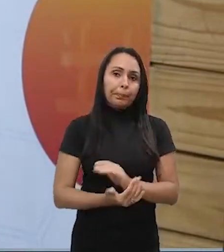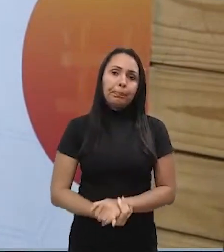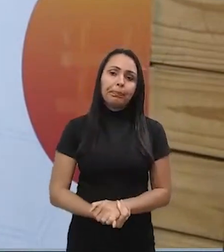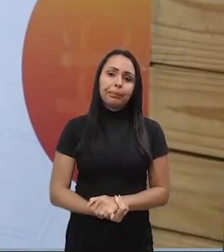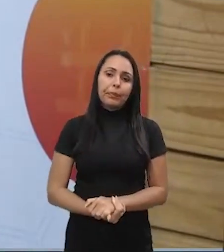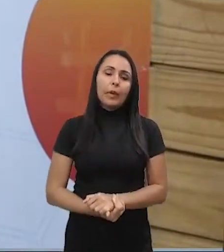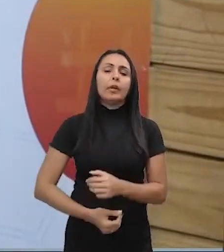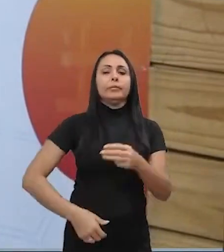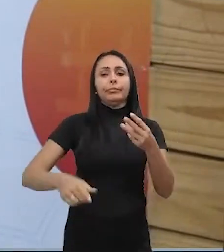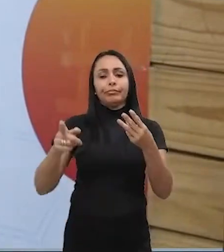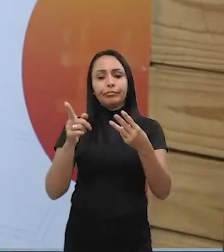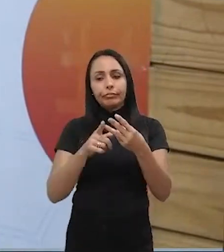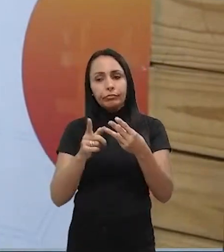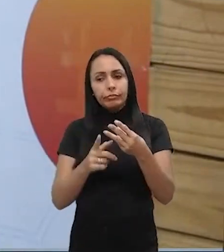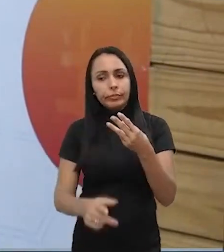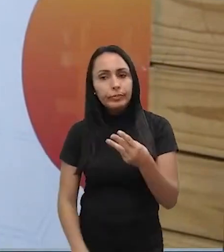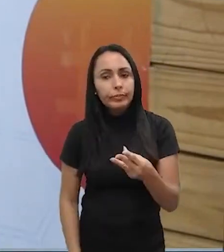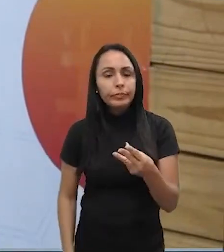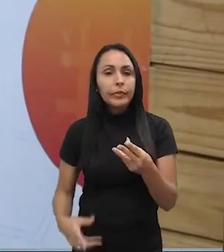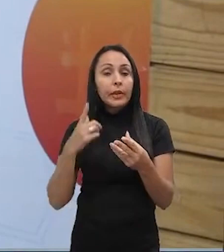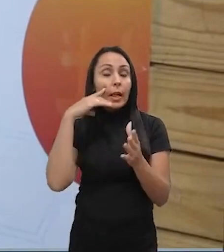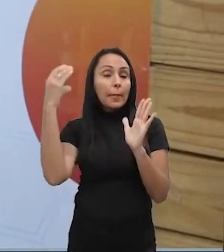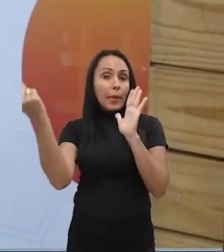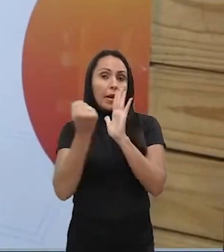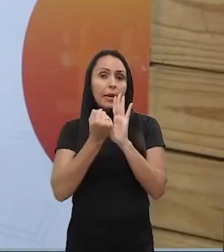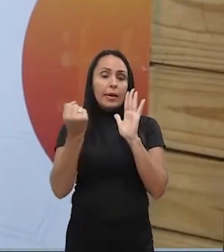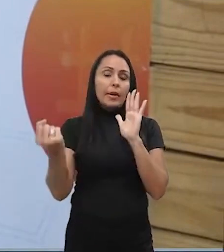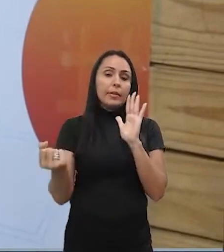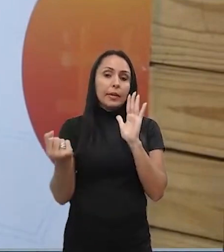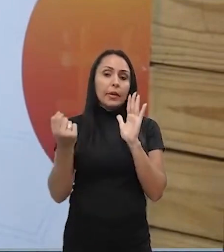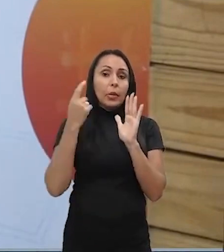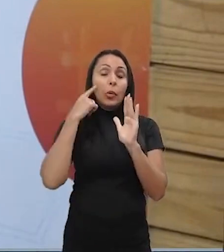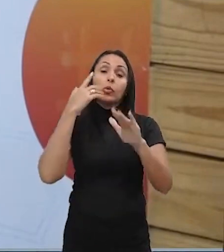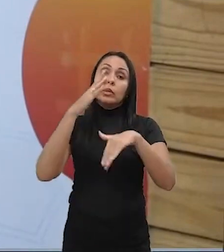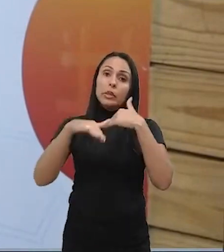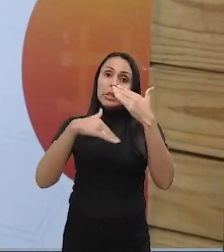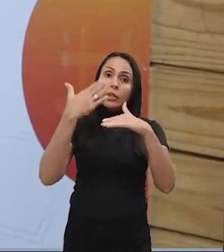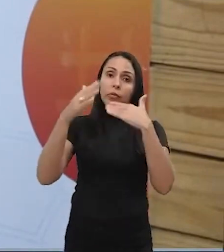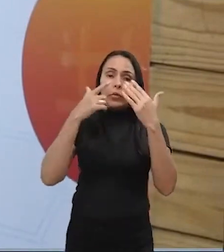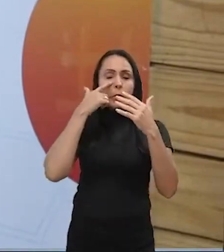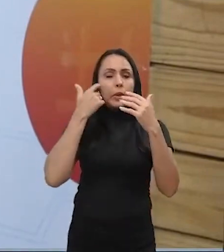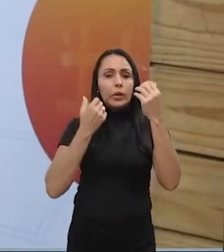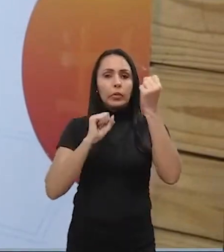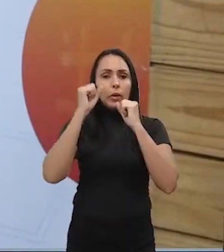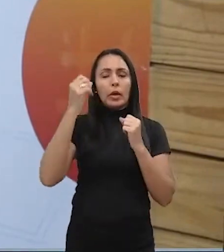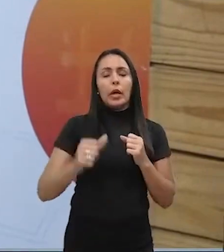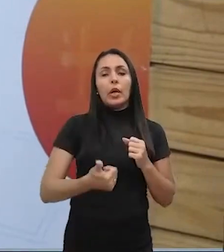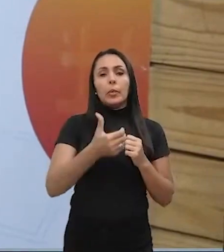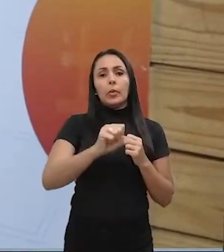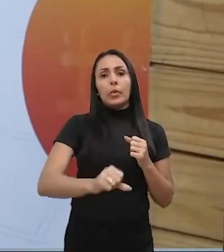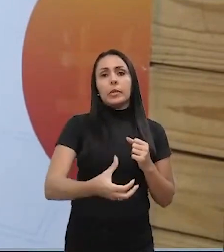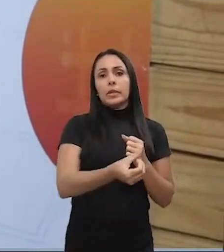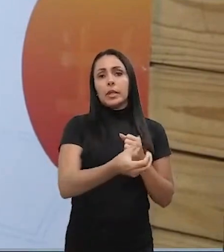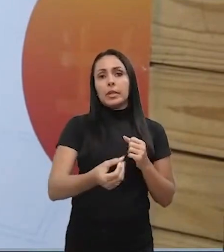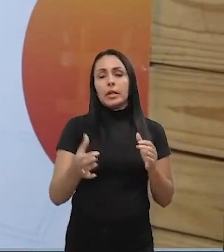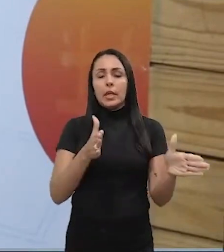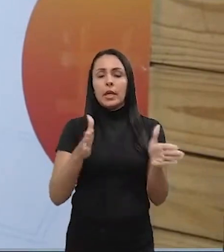maquinofatura. A terceira fase, ela é marcada pelo desenvolvimento industrial, que em 1860